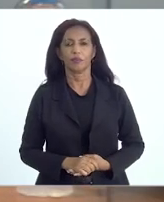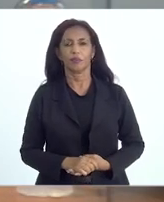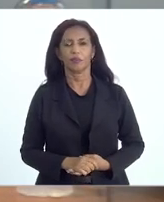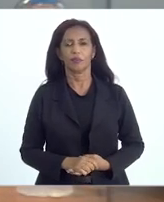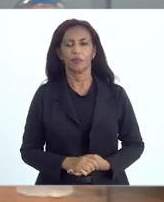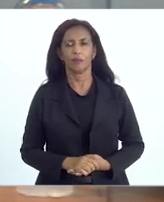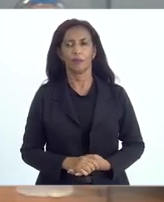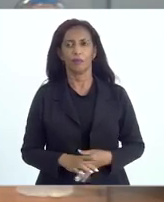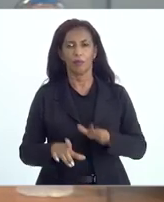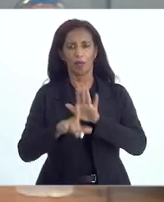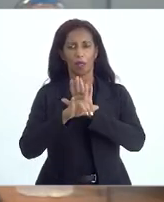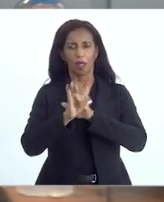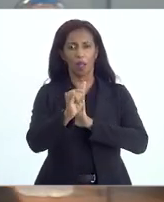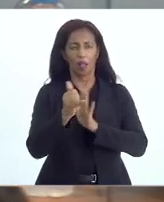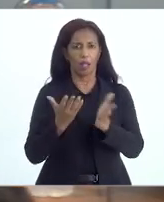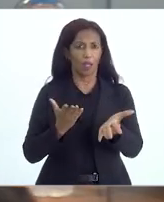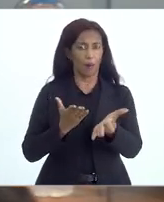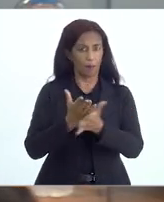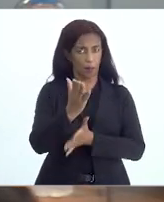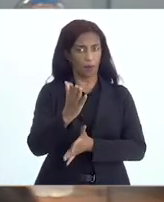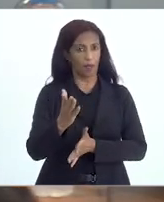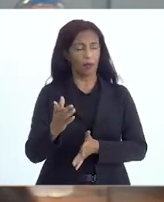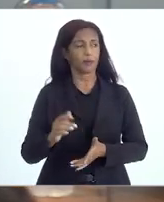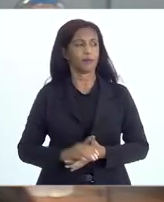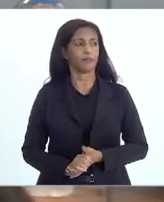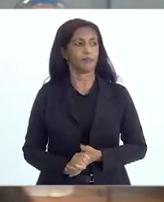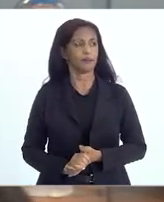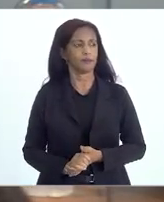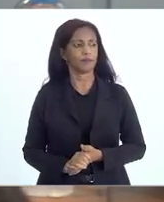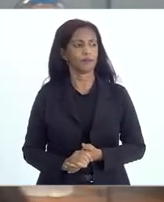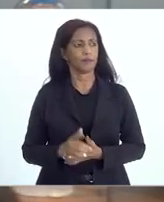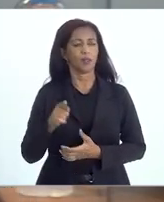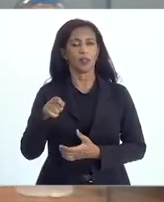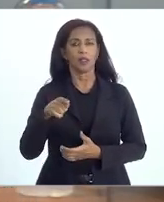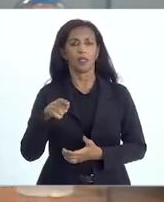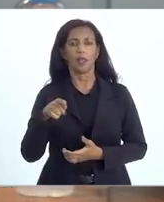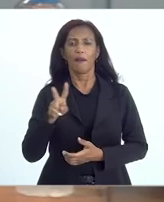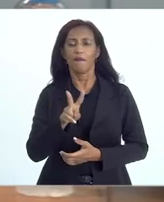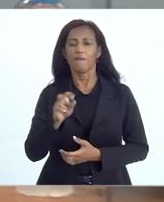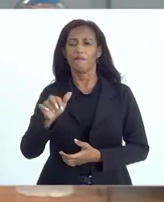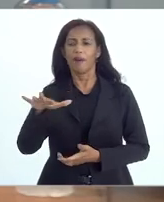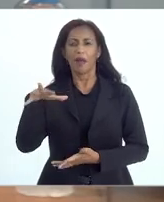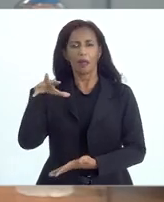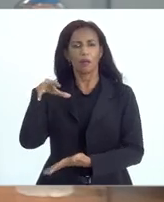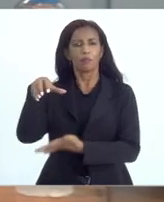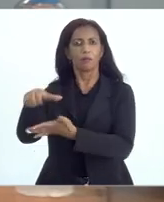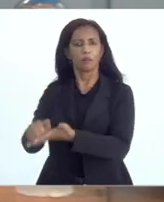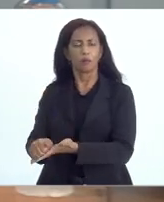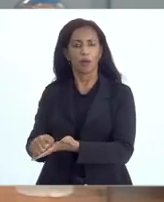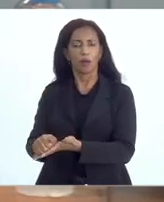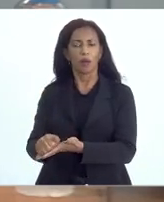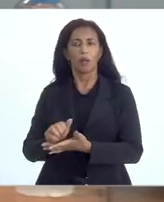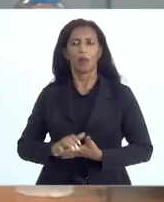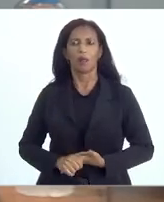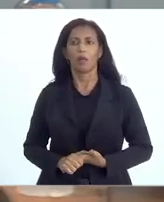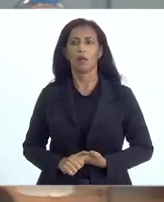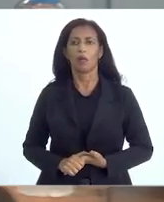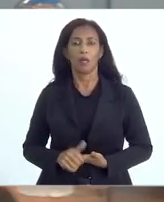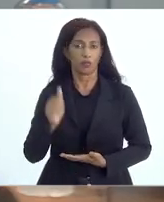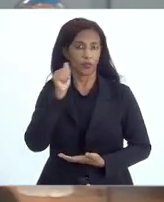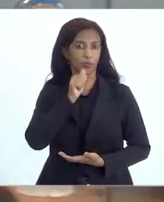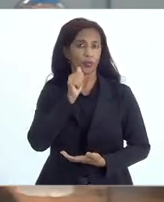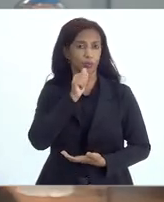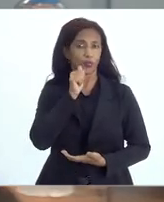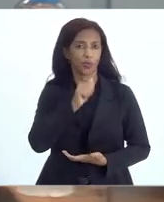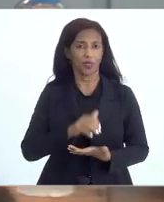na questão da lei aprovada a Lei de autoria dele que é justamente ocupação de vagas remanescentes destinadas ao sexo o